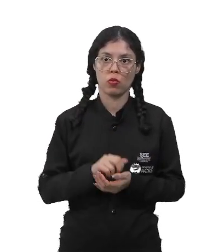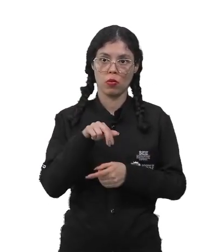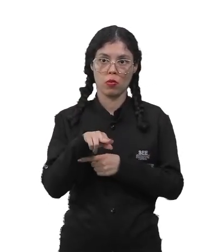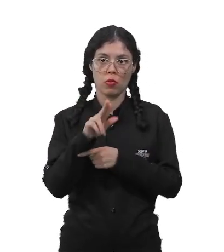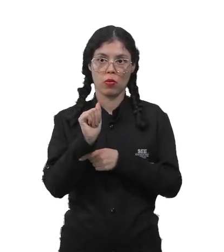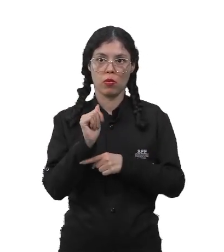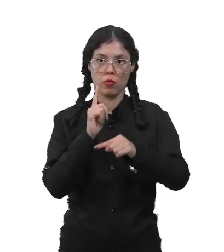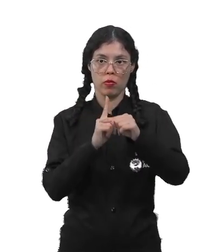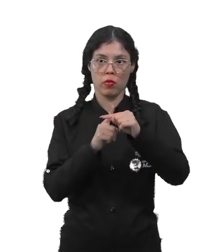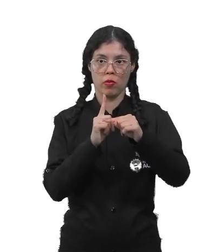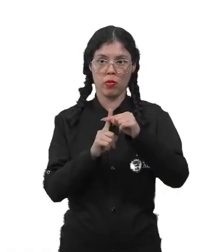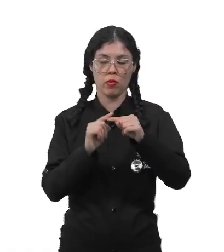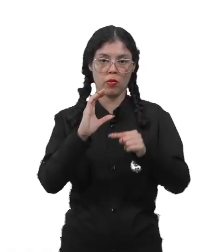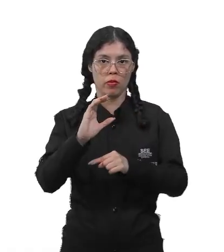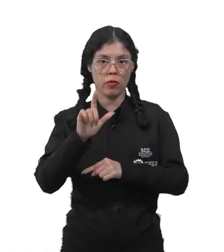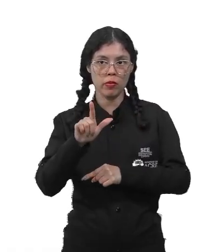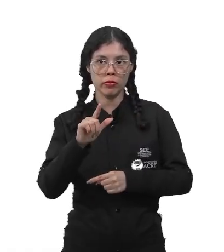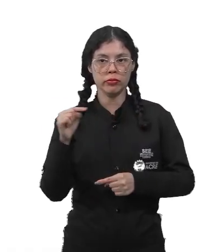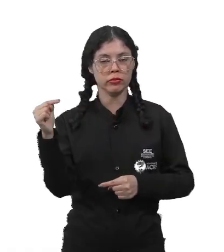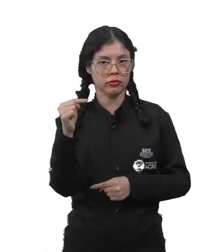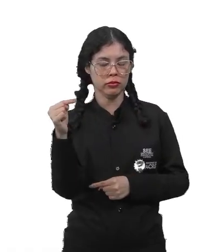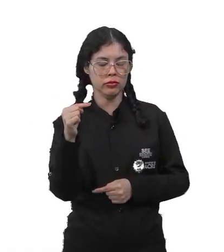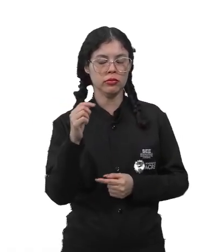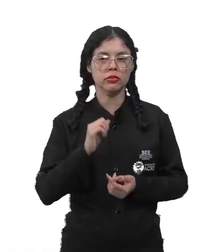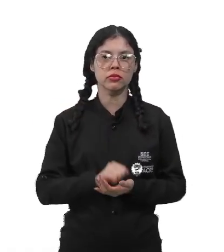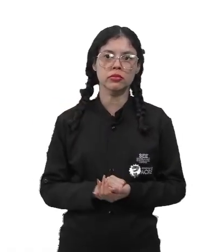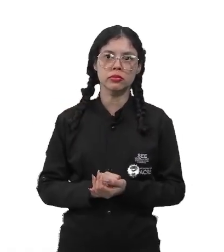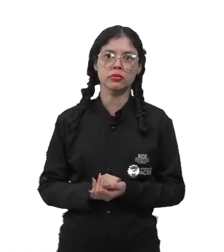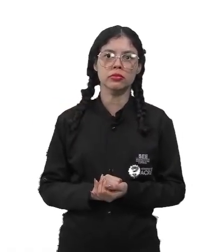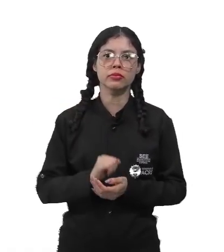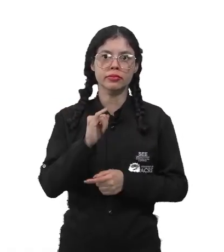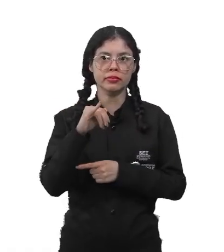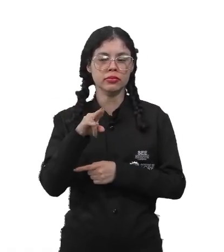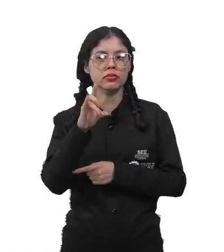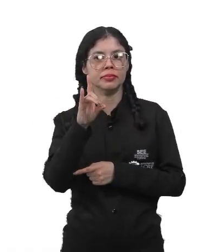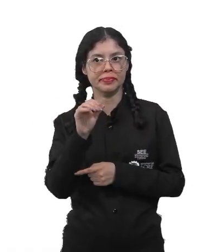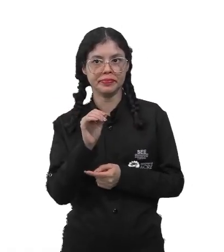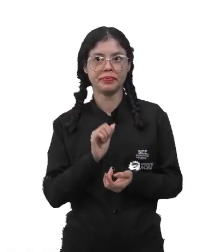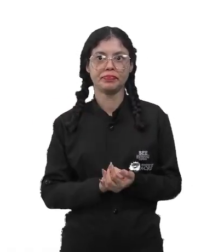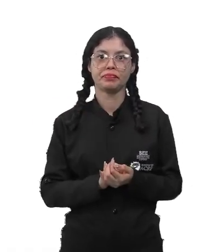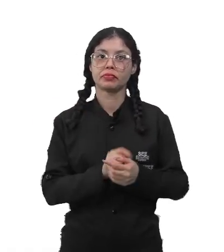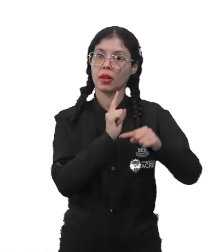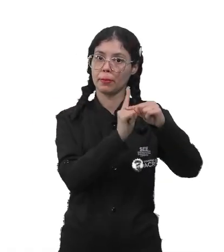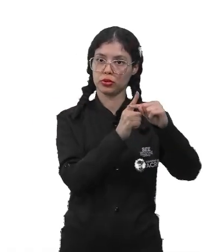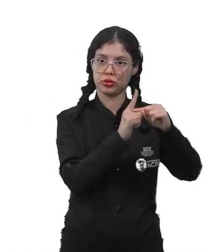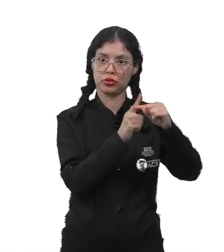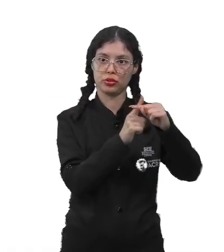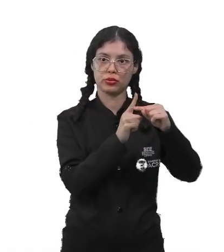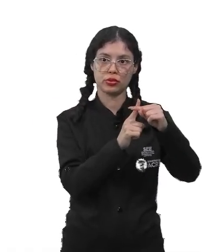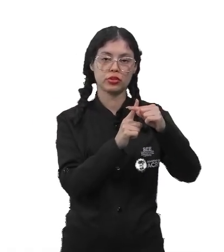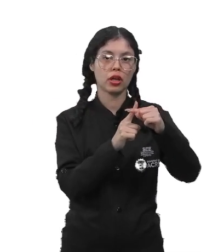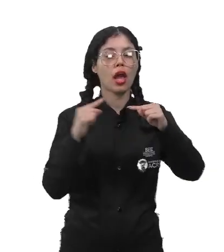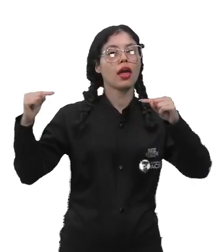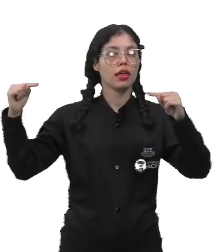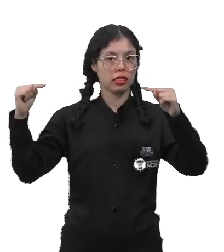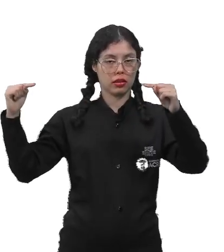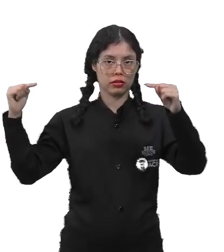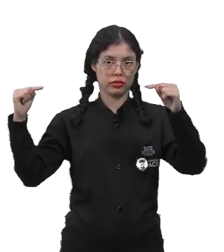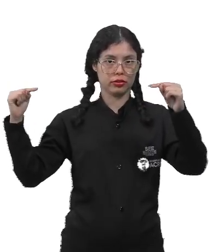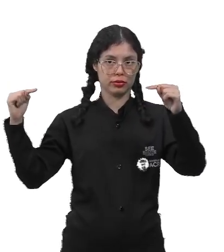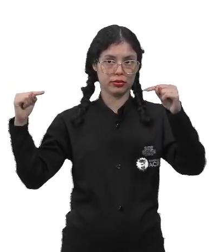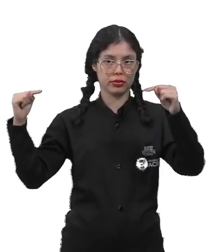Na mais e Cl menos. Isso são íons. Eu tenho o íon aqui Na e eu tenho o